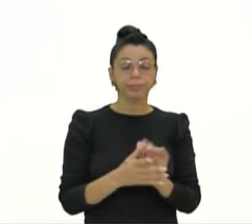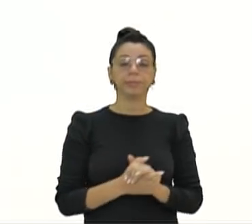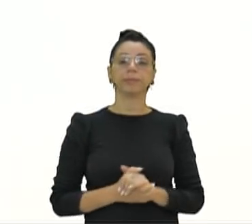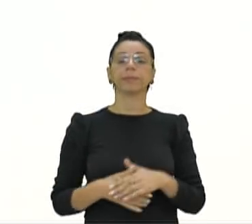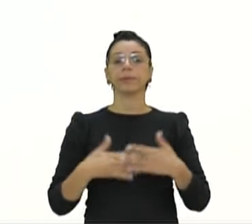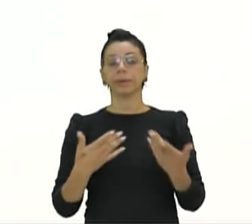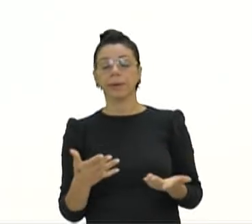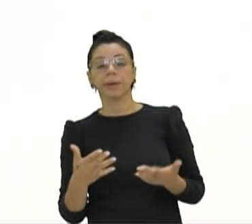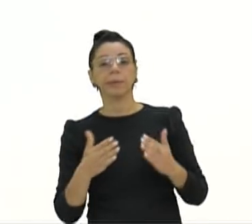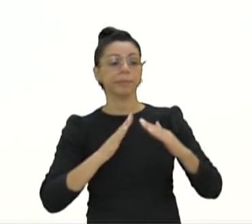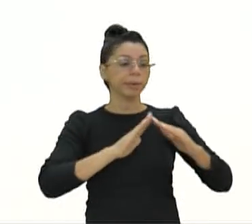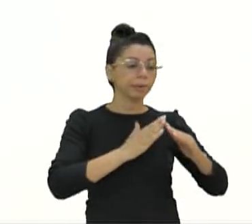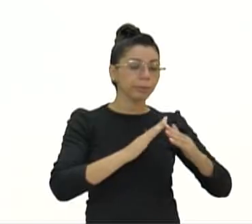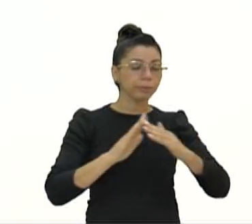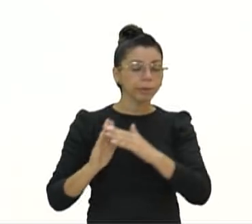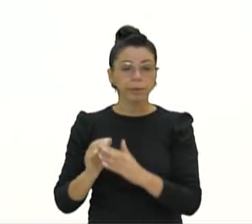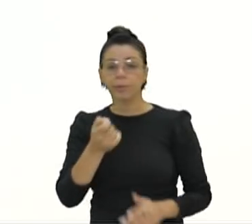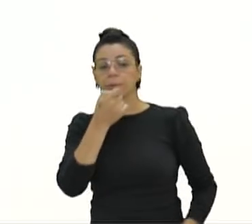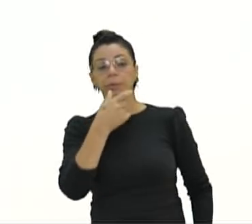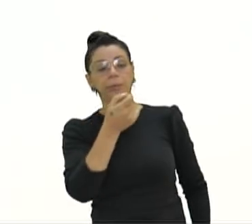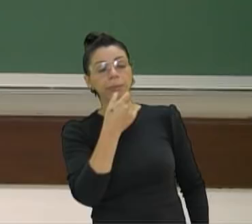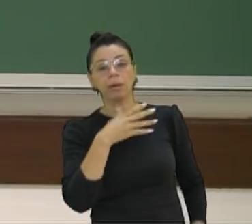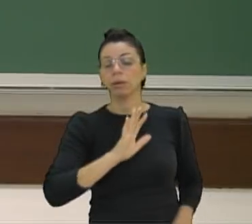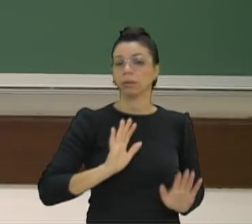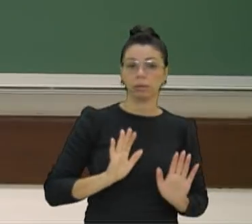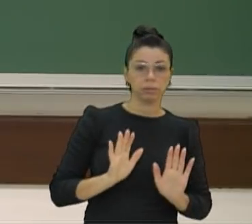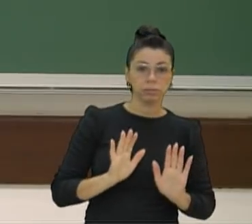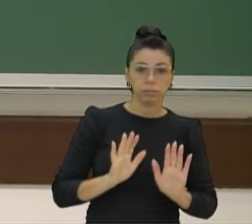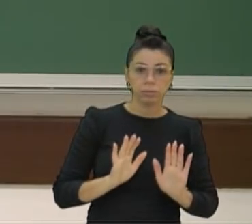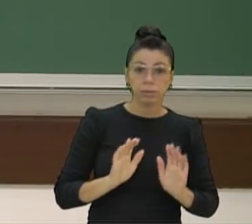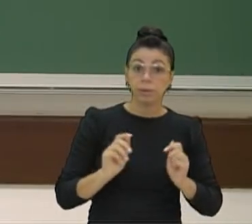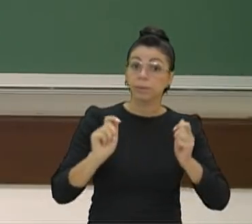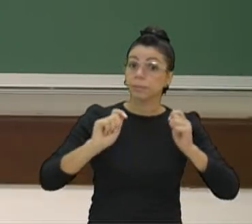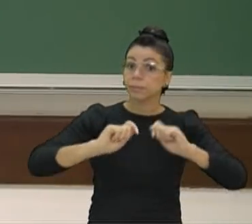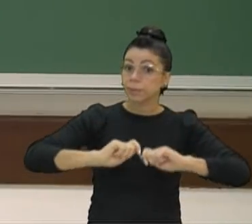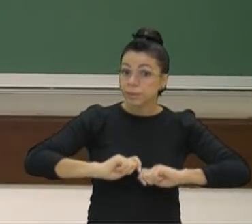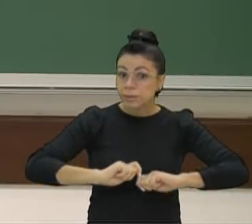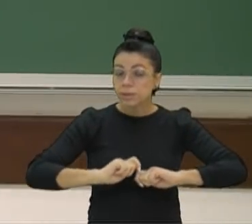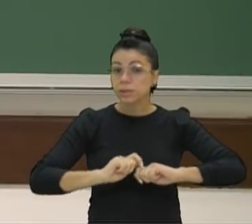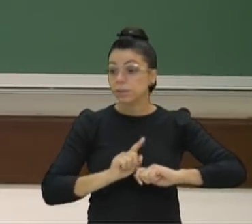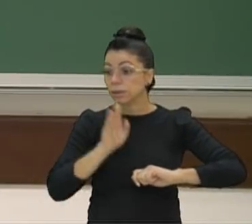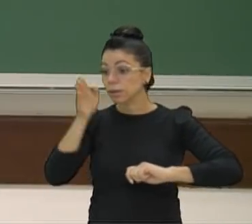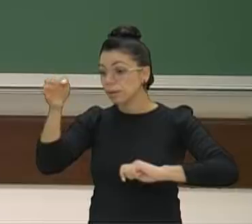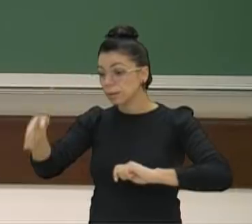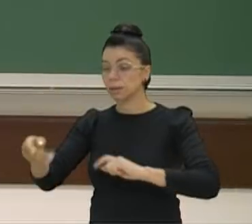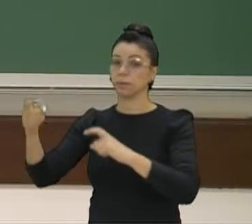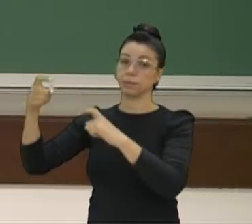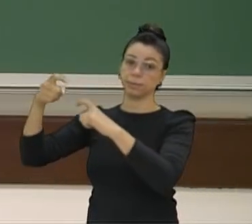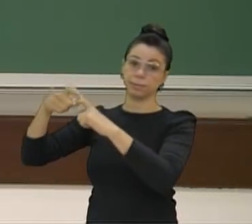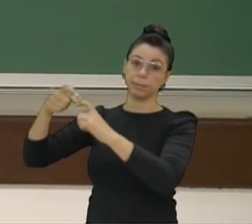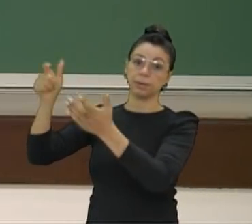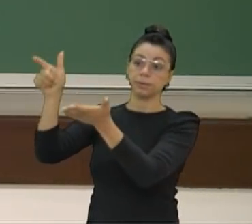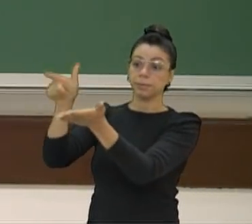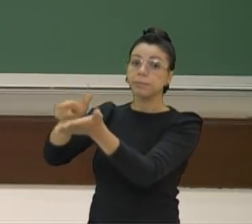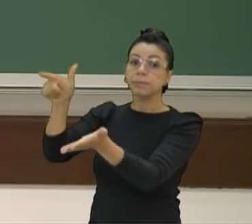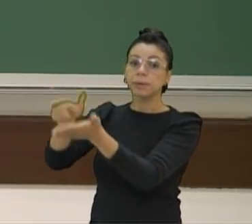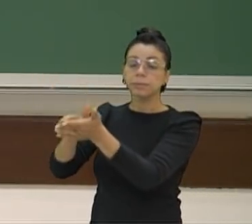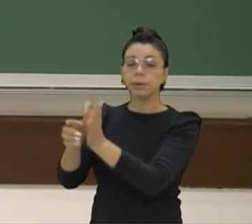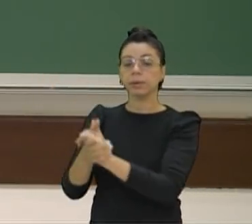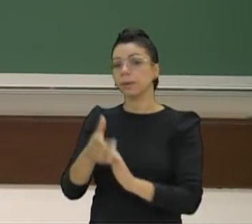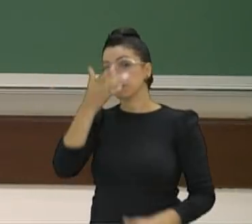Ah, mas o vizinho tomou tal coisa. A gente não pode se automedicar, porque muitas medicações têm